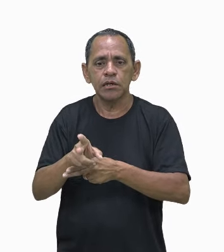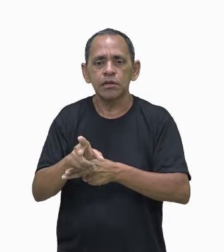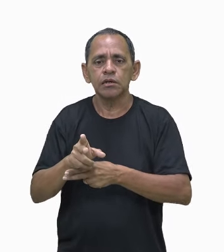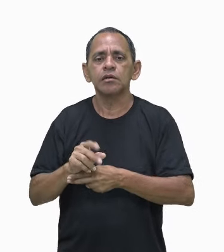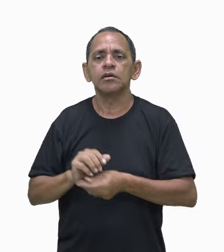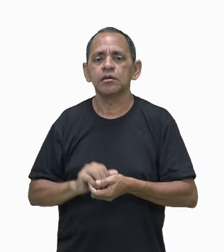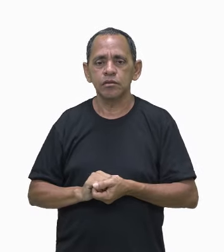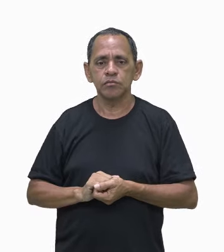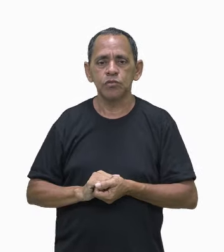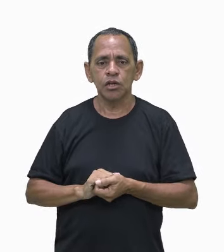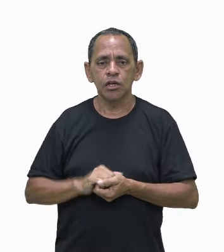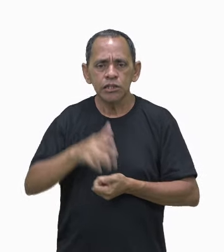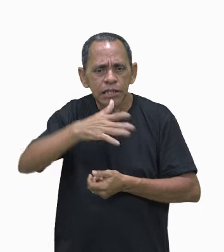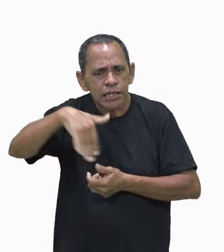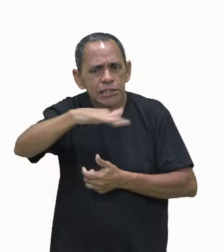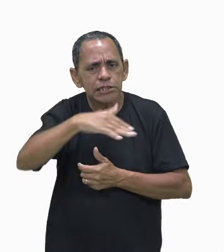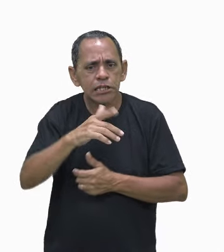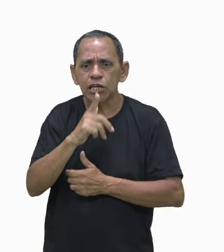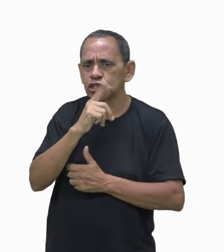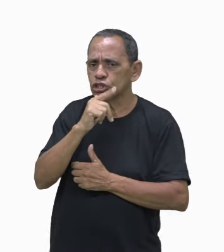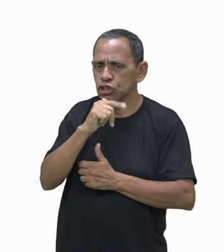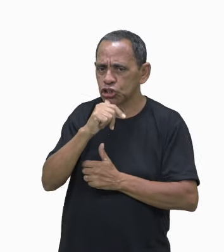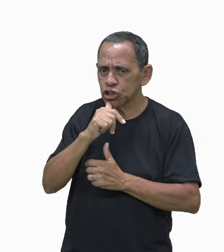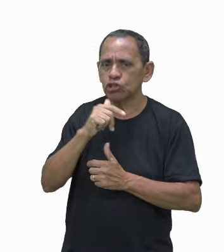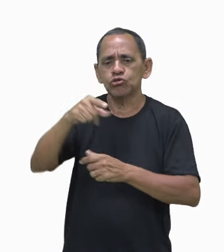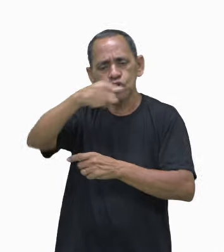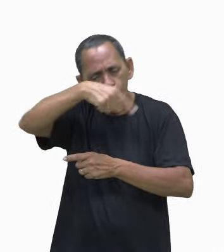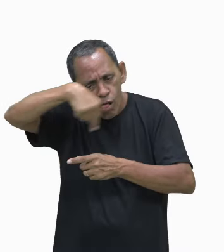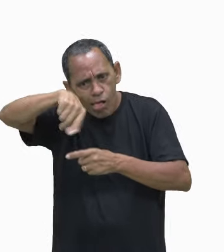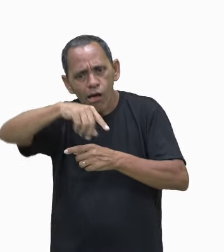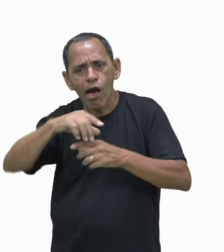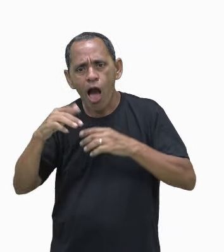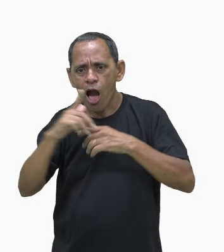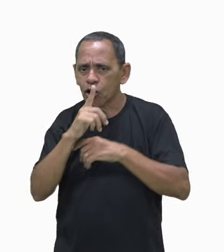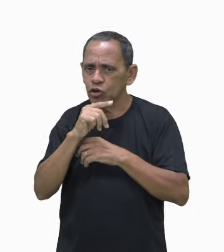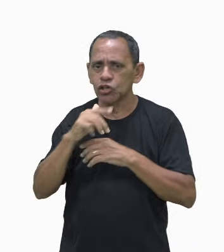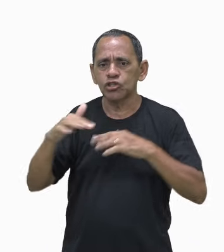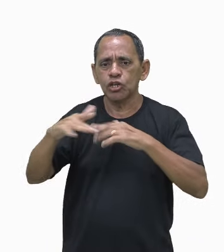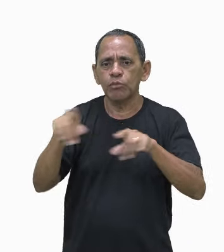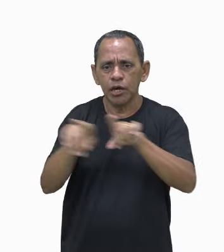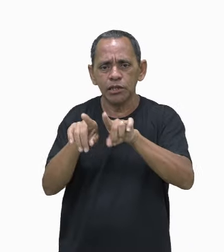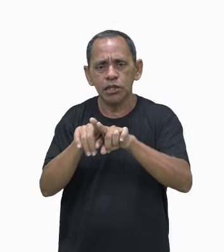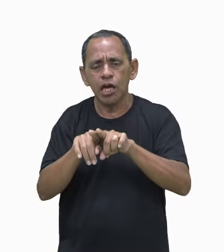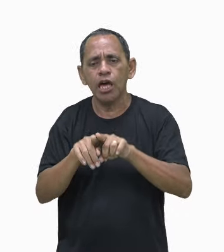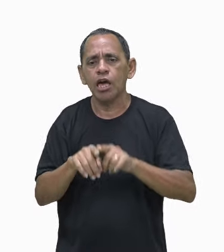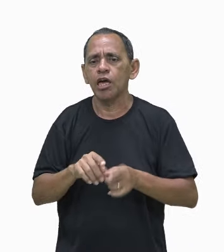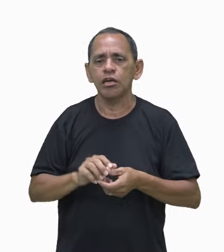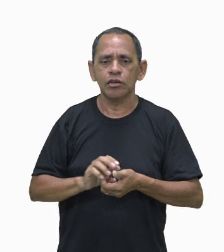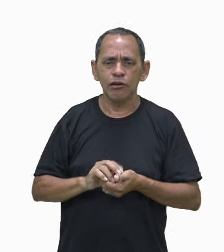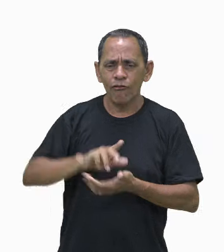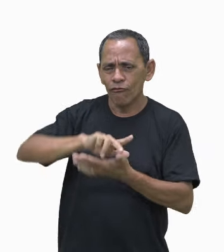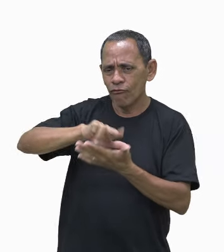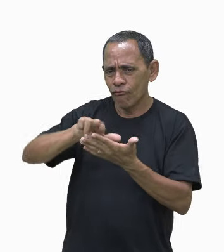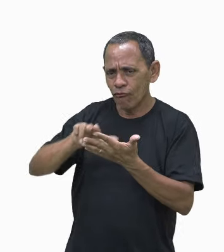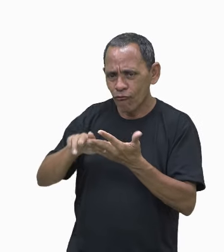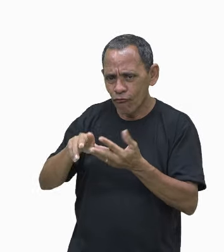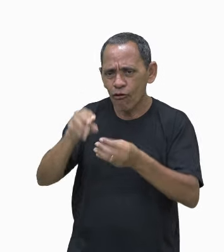lagos, já imaginem vocês que tem ali uma molécula de H2O, Uma não,